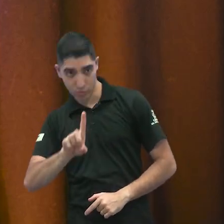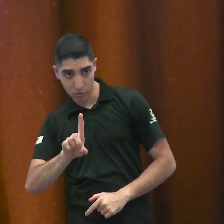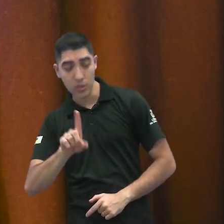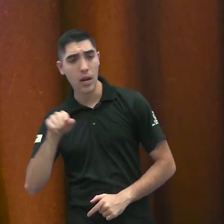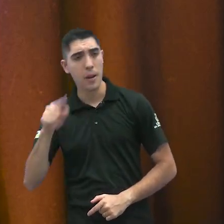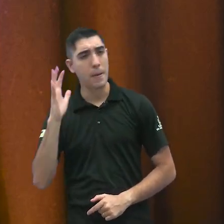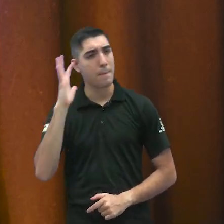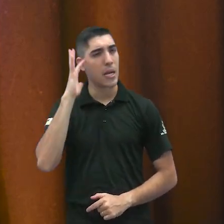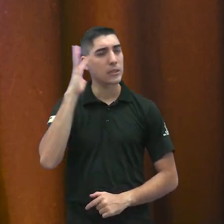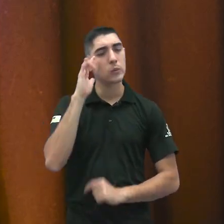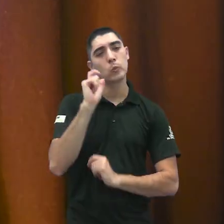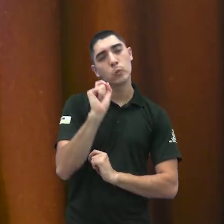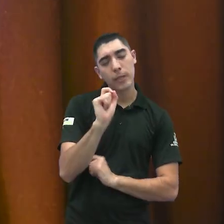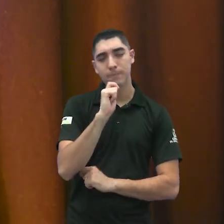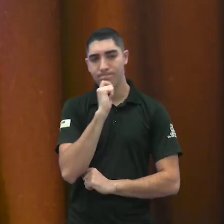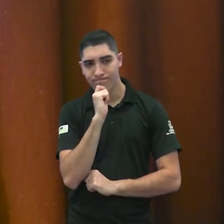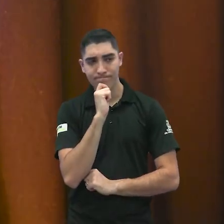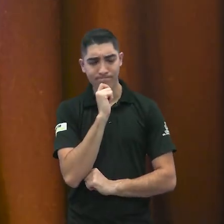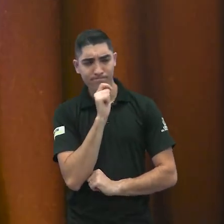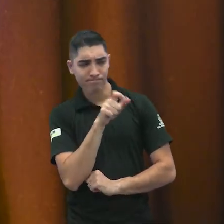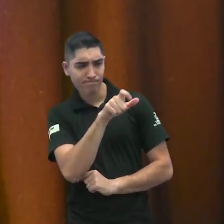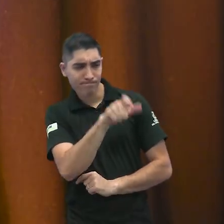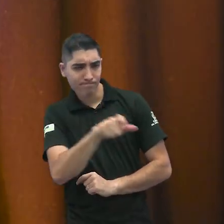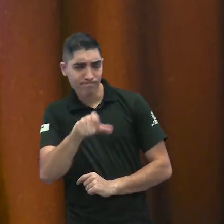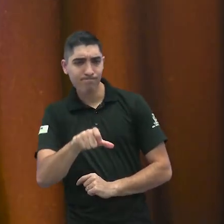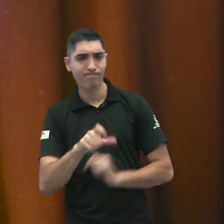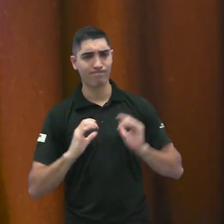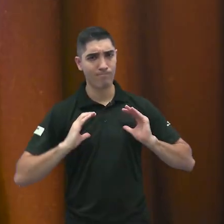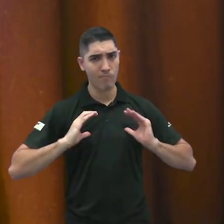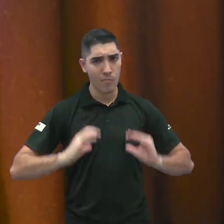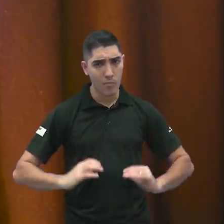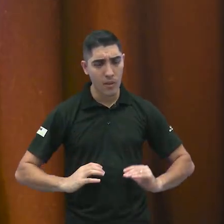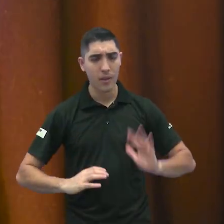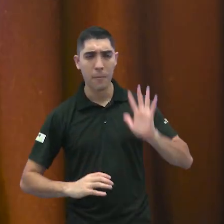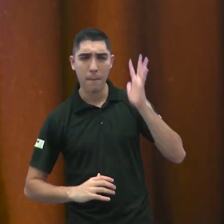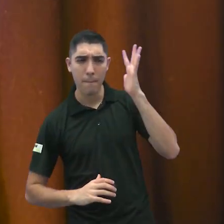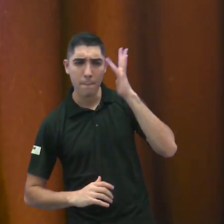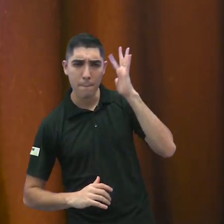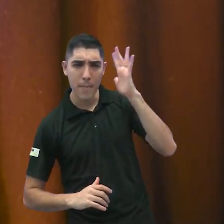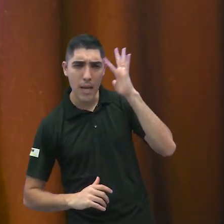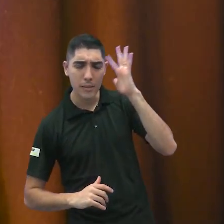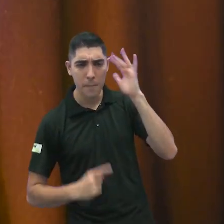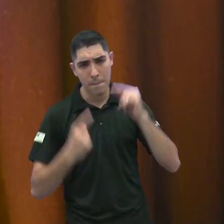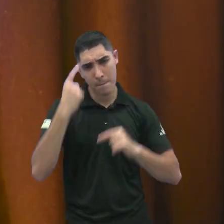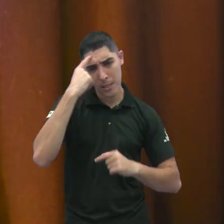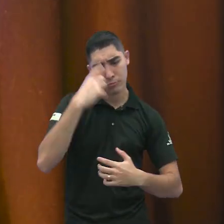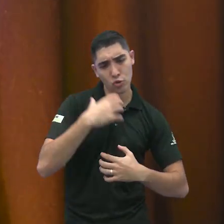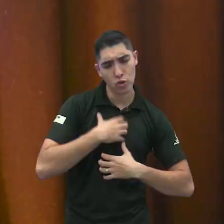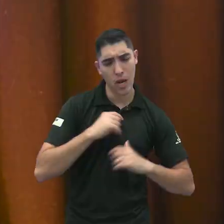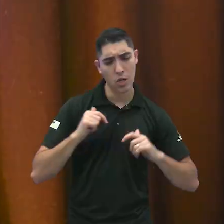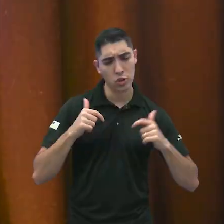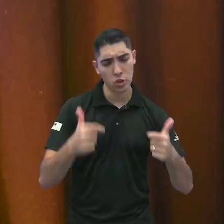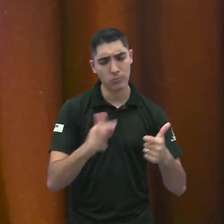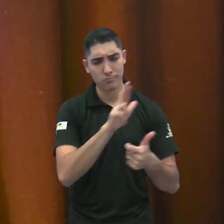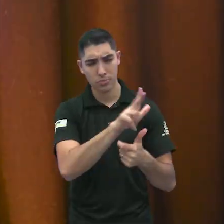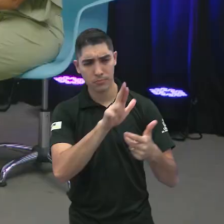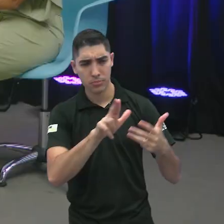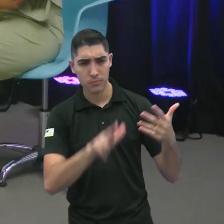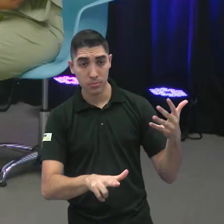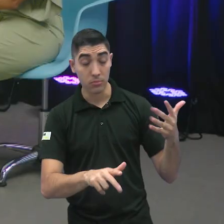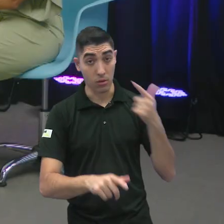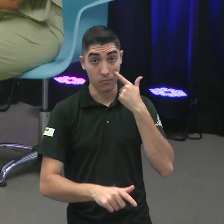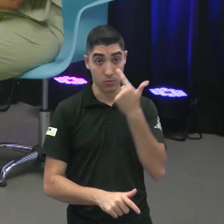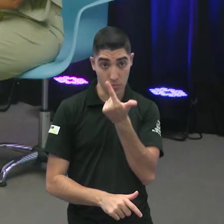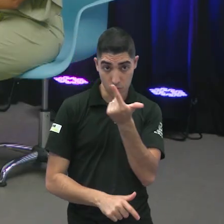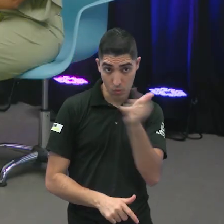que tinham um formato de corpo parecido, elas pensavam, sentiam e agiam de maneiras parecidas. Aí a gente tem até no